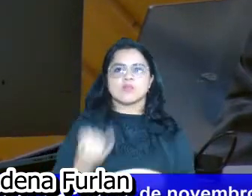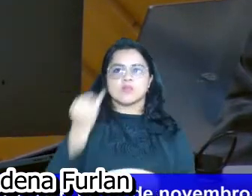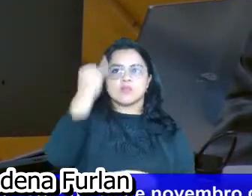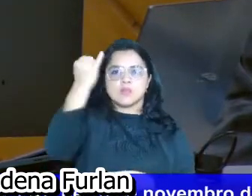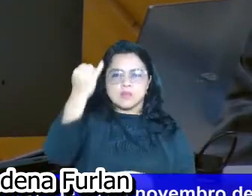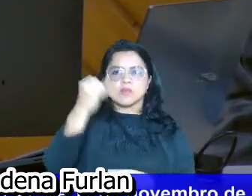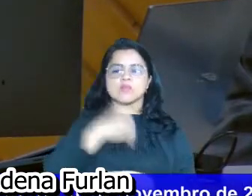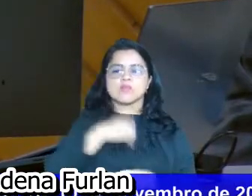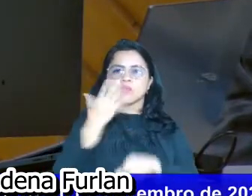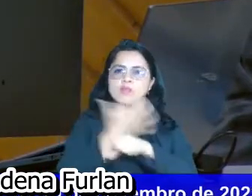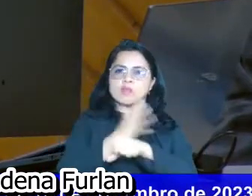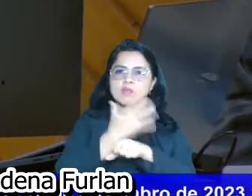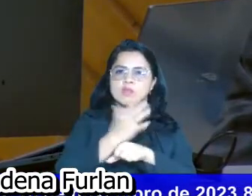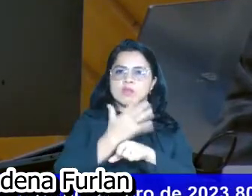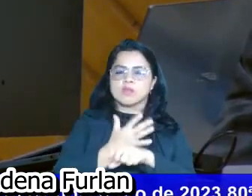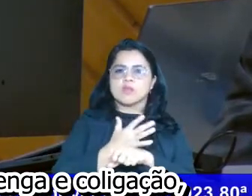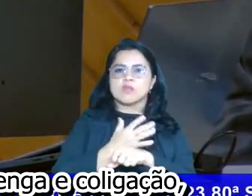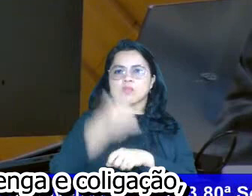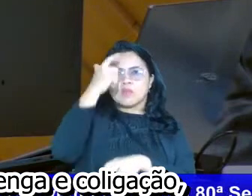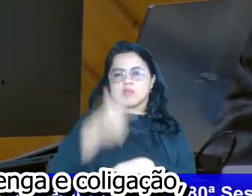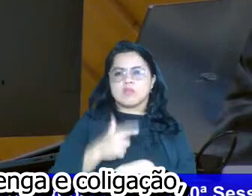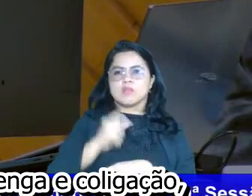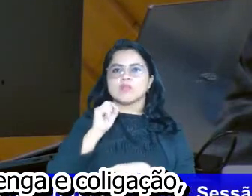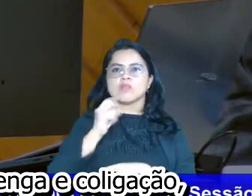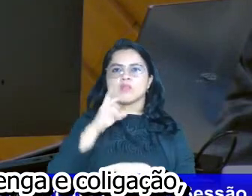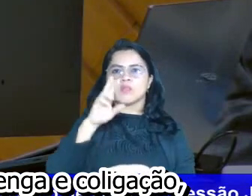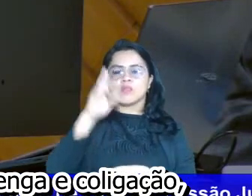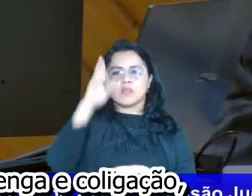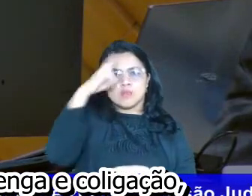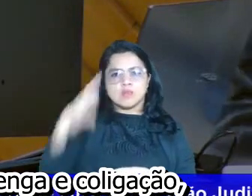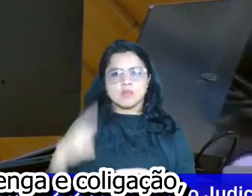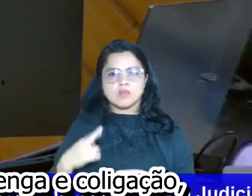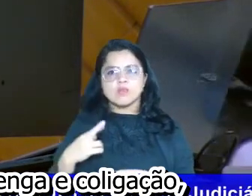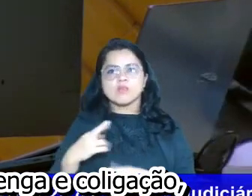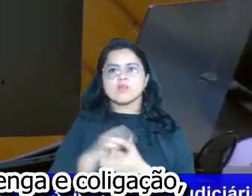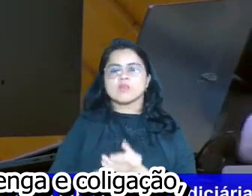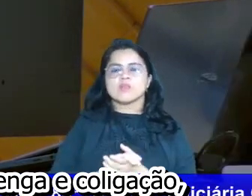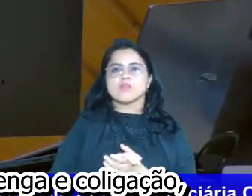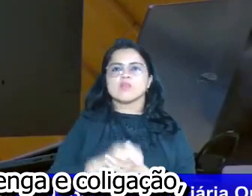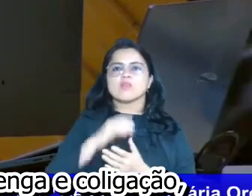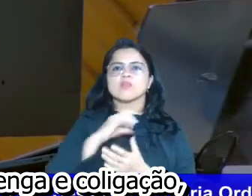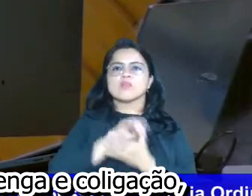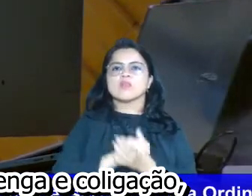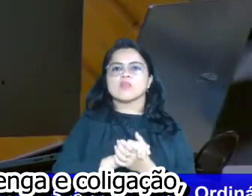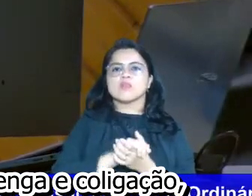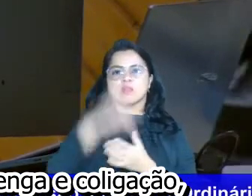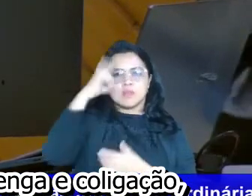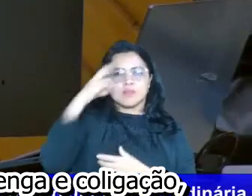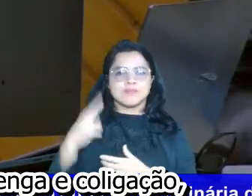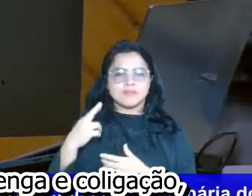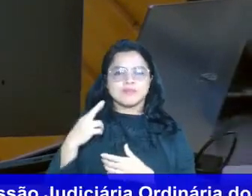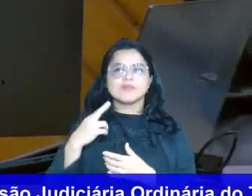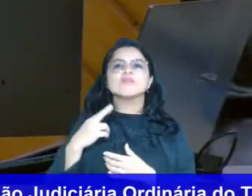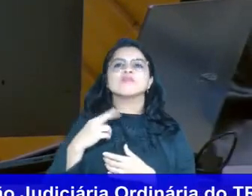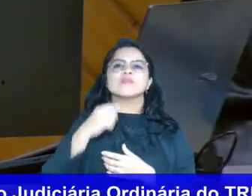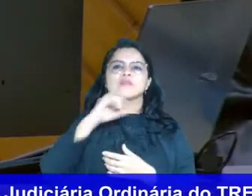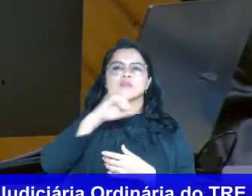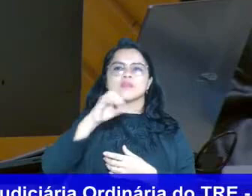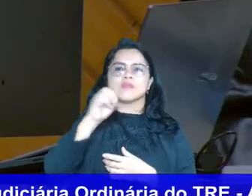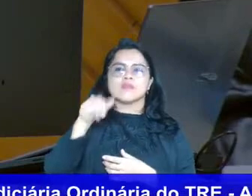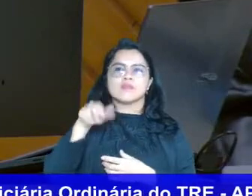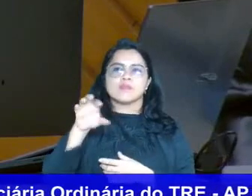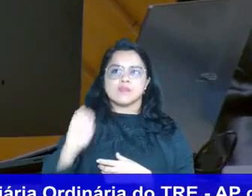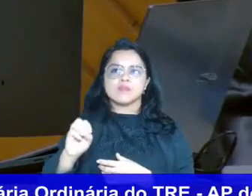na suposta prática de conduta vedada por Raíza Cadena Furlan, Gonçalo Gibran Pinheiro Borges, João Carlos